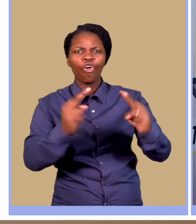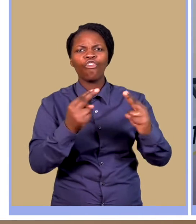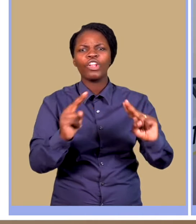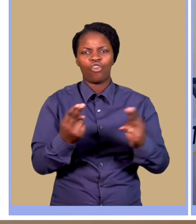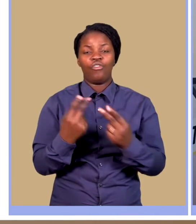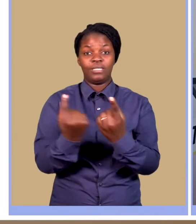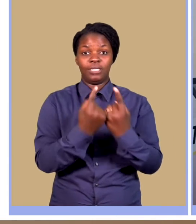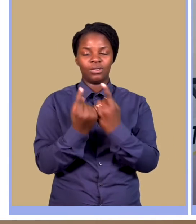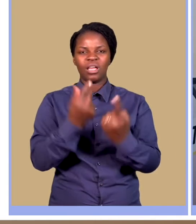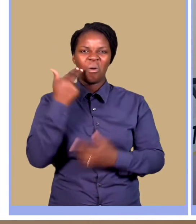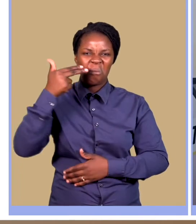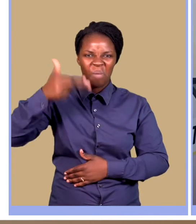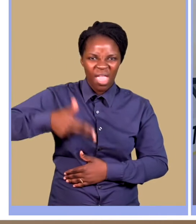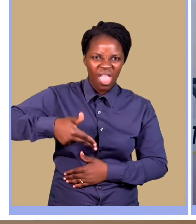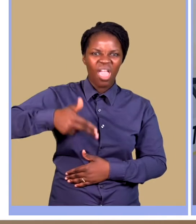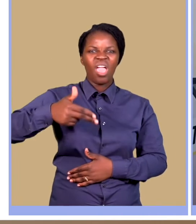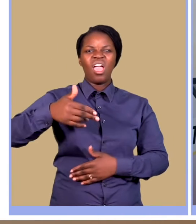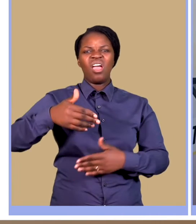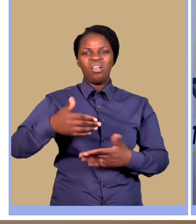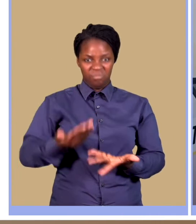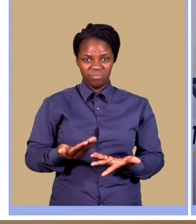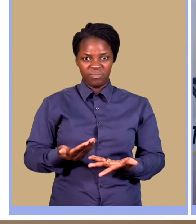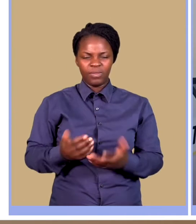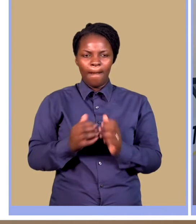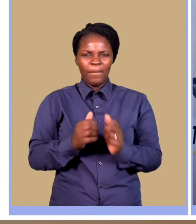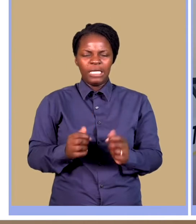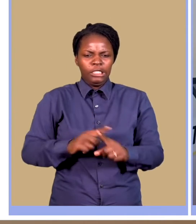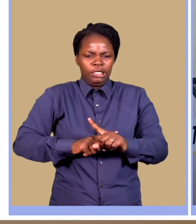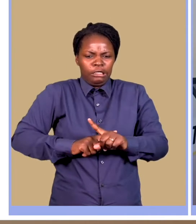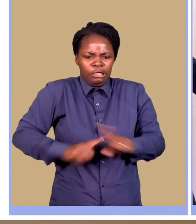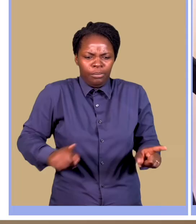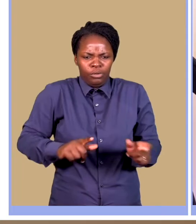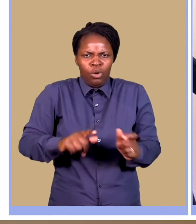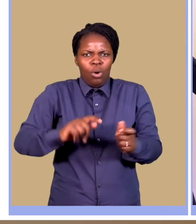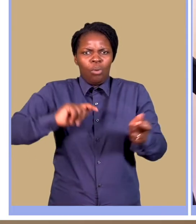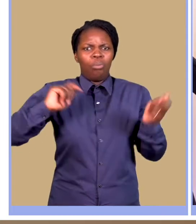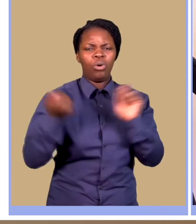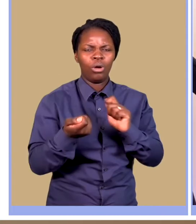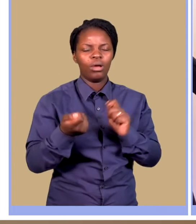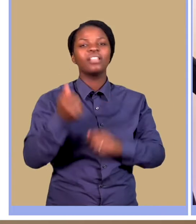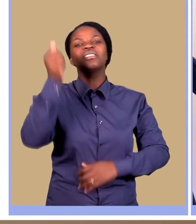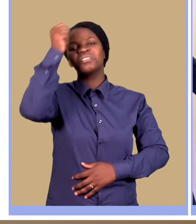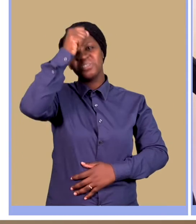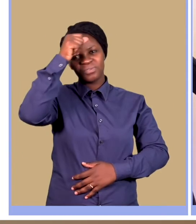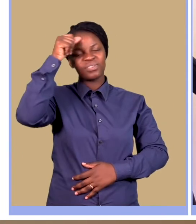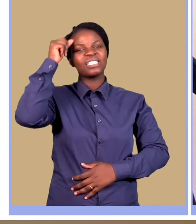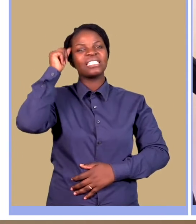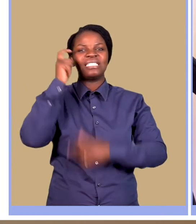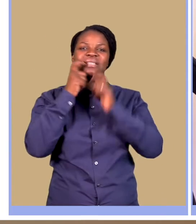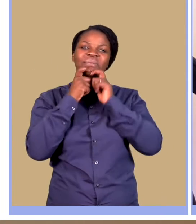repentina, aí seria muito complexo para Moçambique, digamos, quase impossível, porque primeiro é que